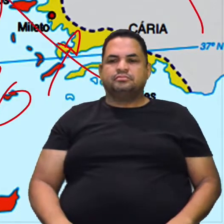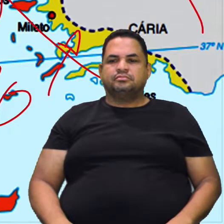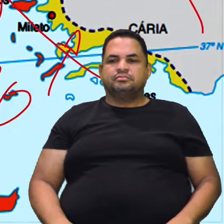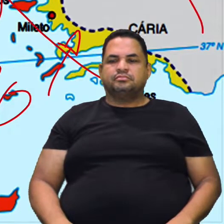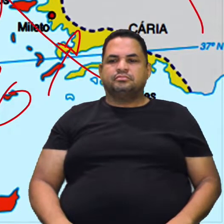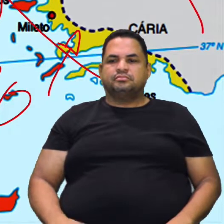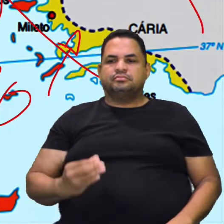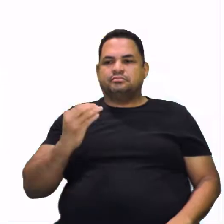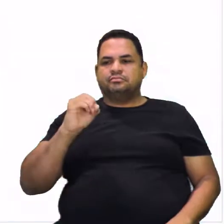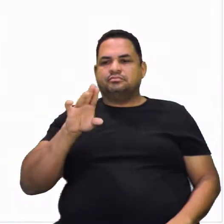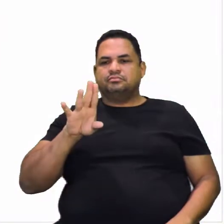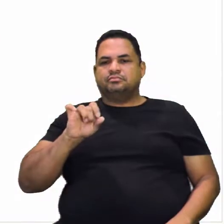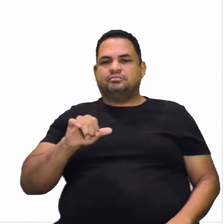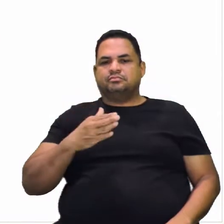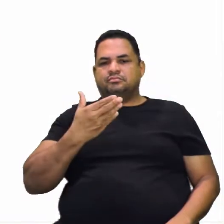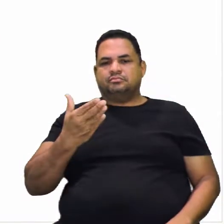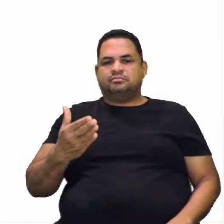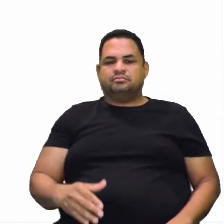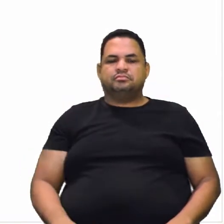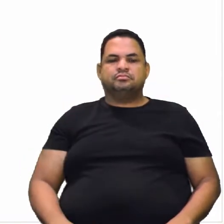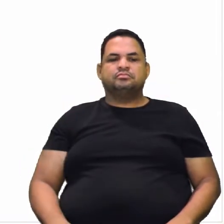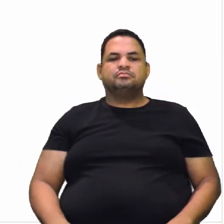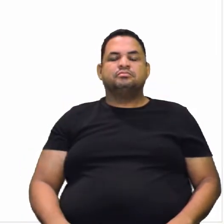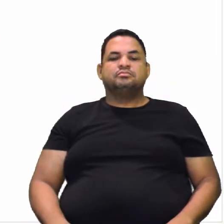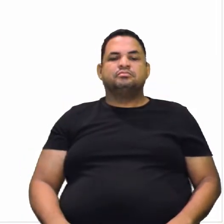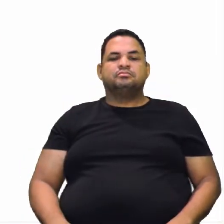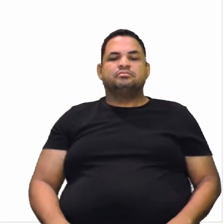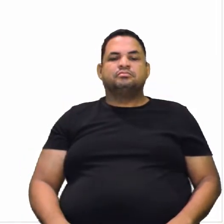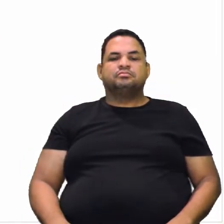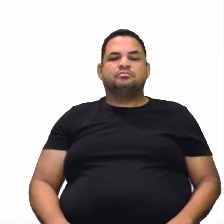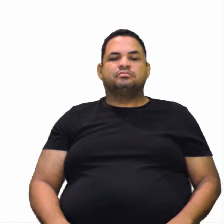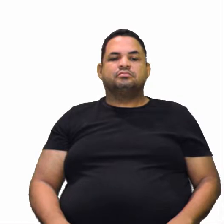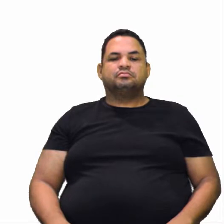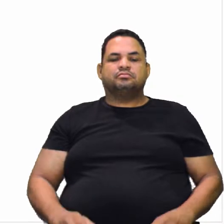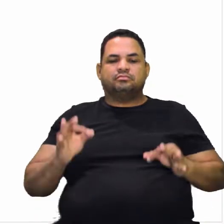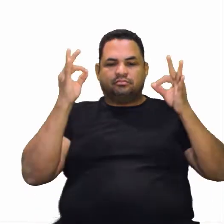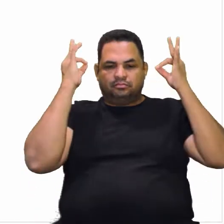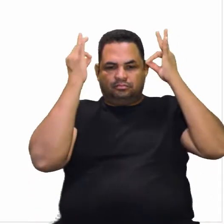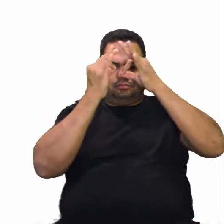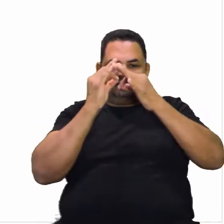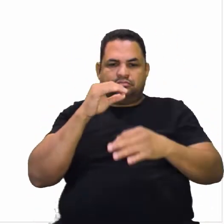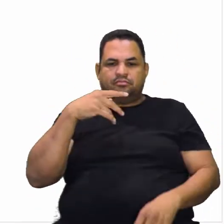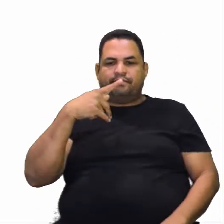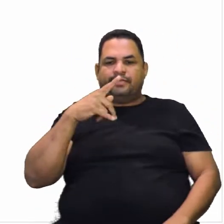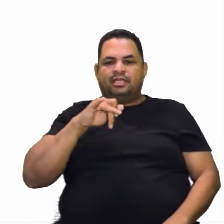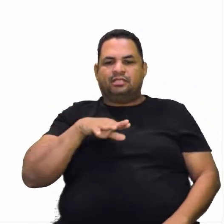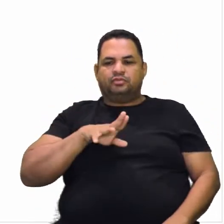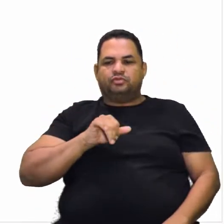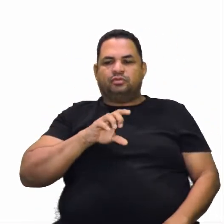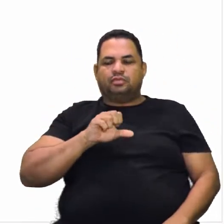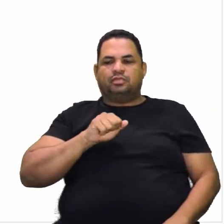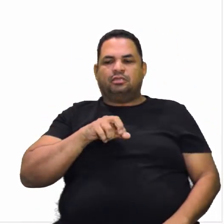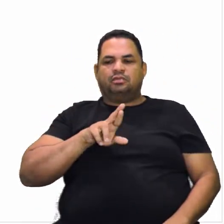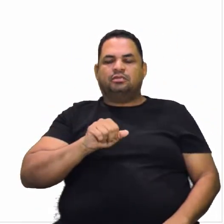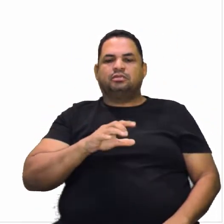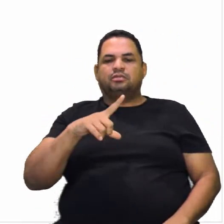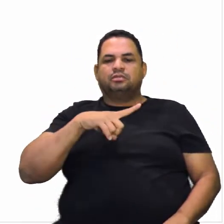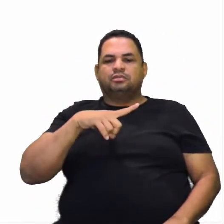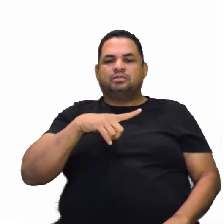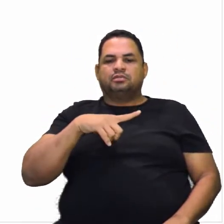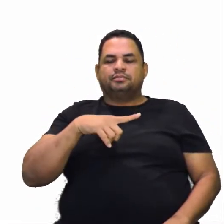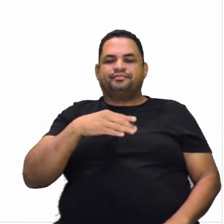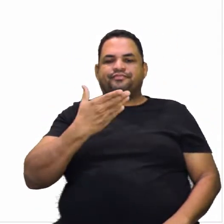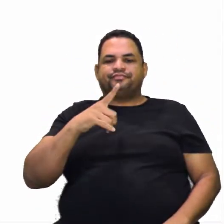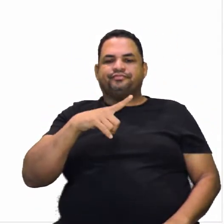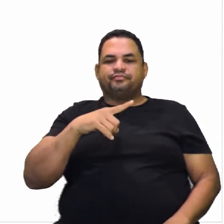fica ligada ao continente. A Grécia peninsular, que é formada pelas penínsulas.